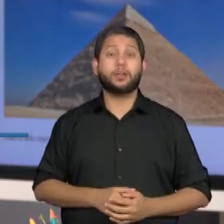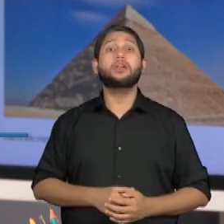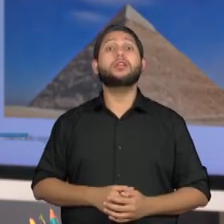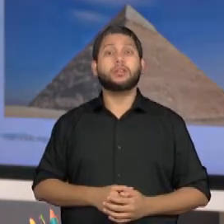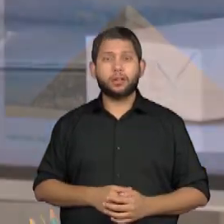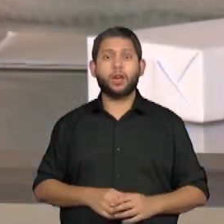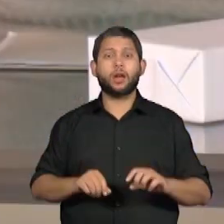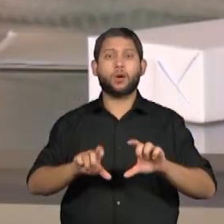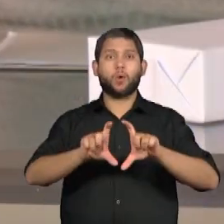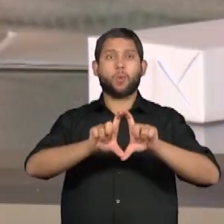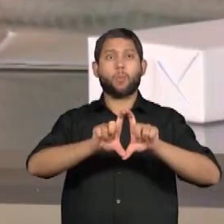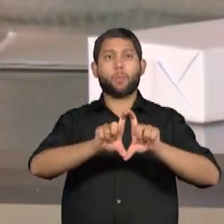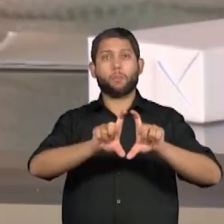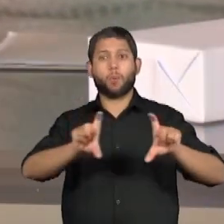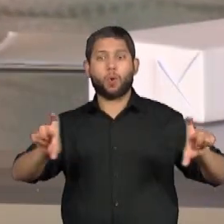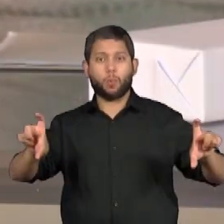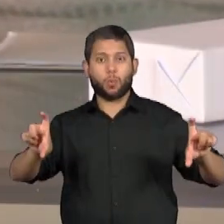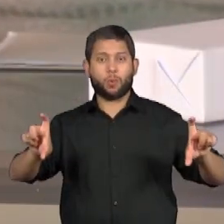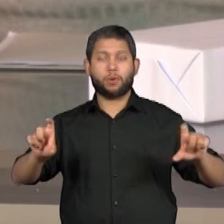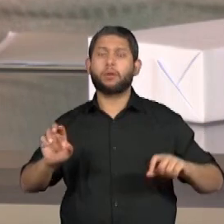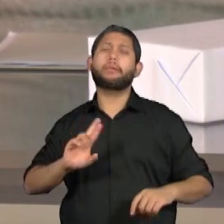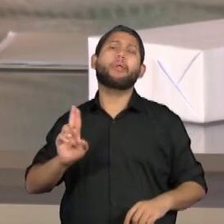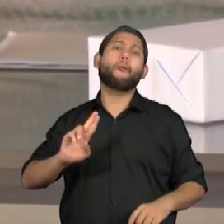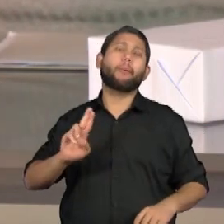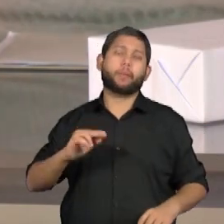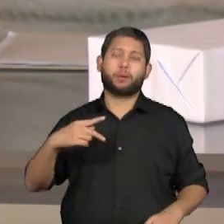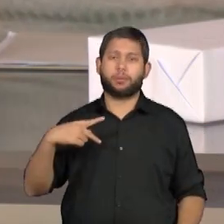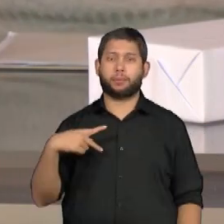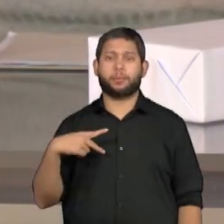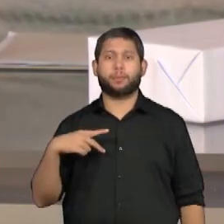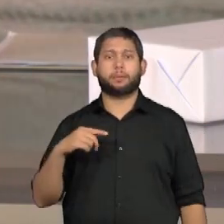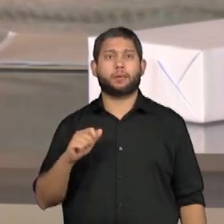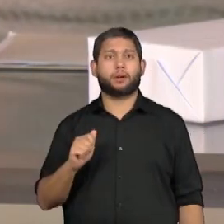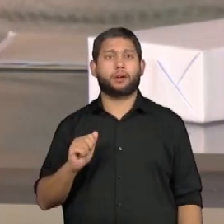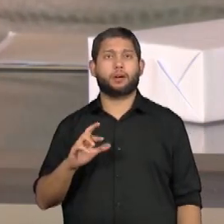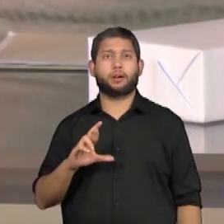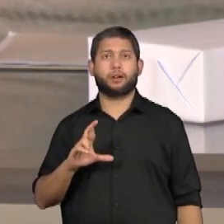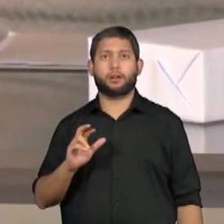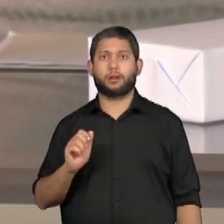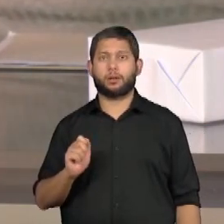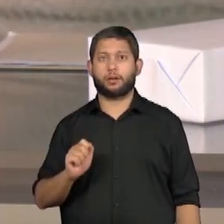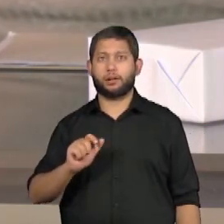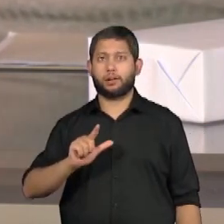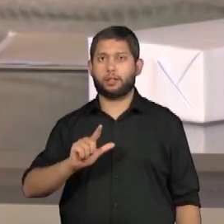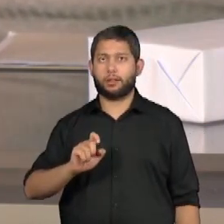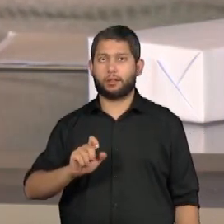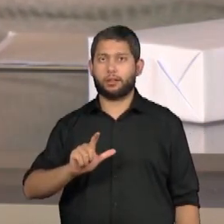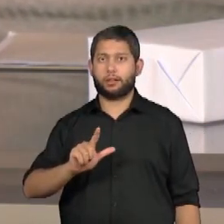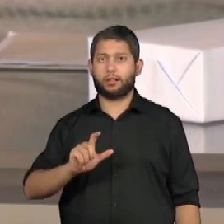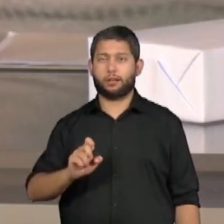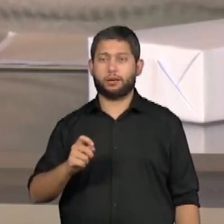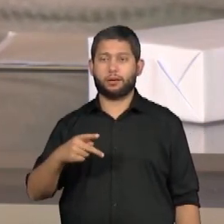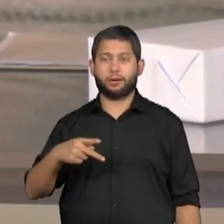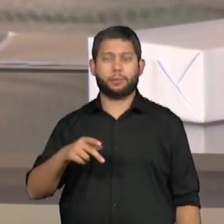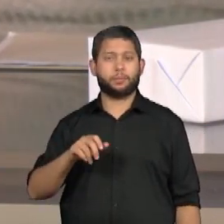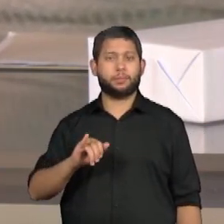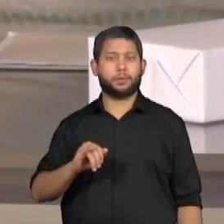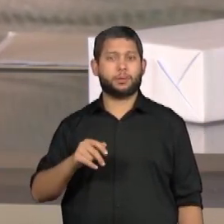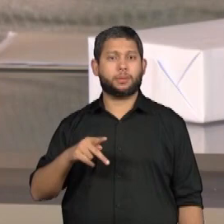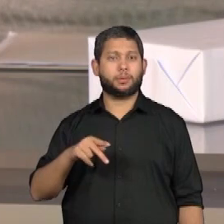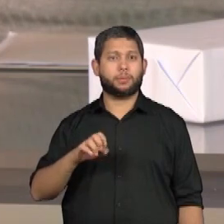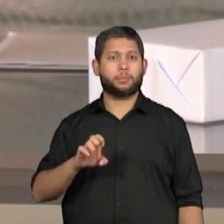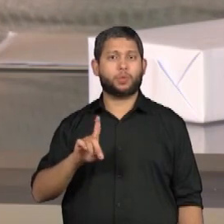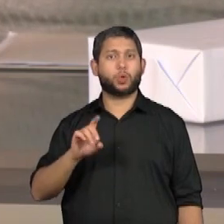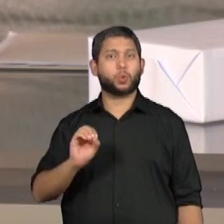que a gente também conhece como paralelepípedo. Temos o cilindro, olha só, eles são